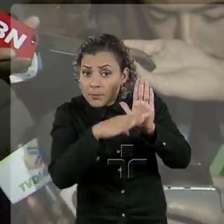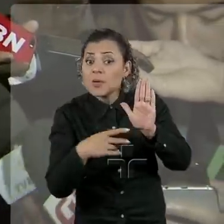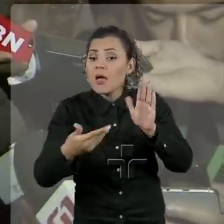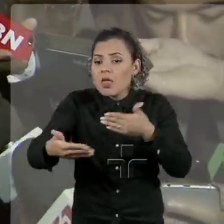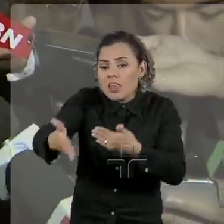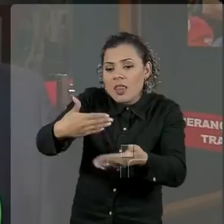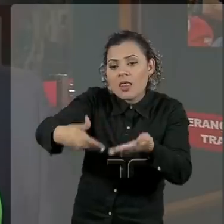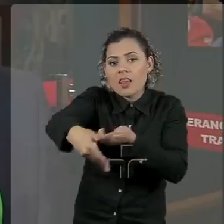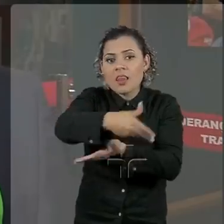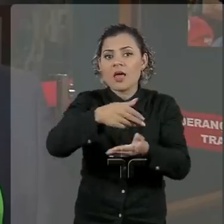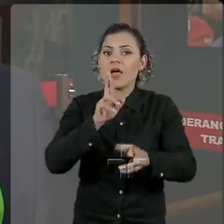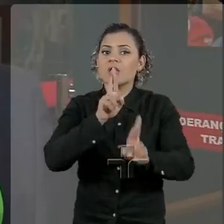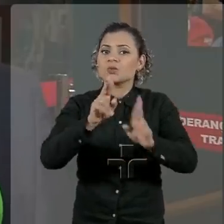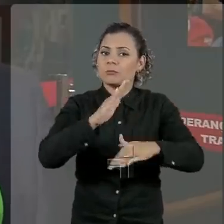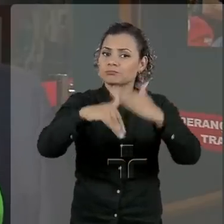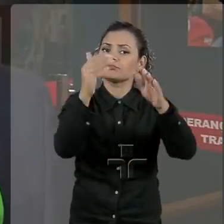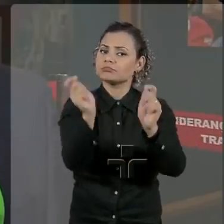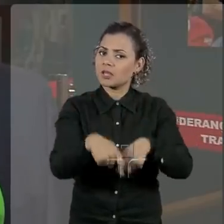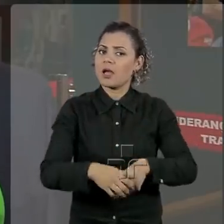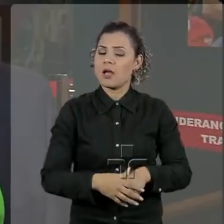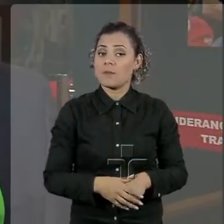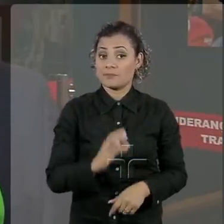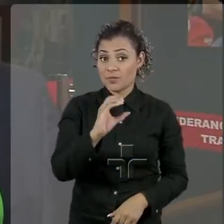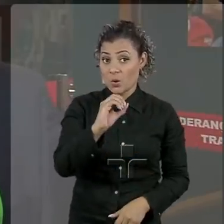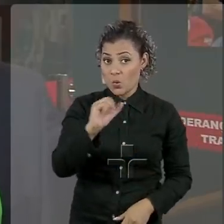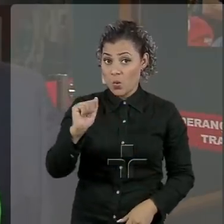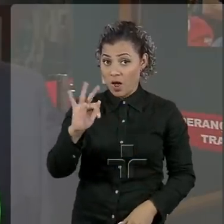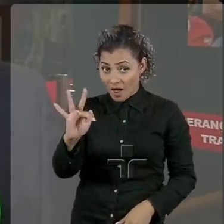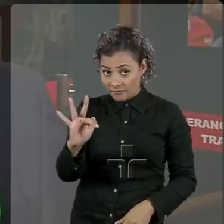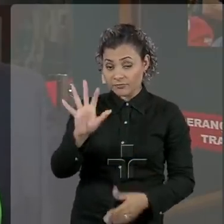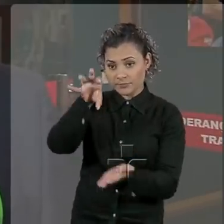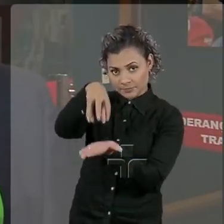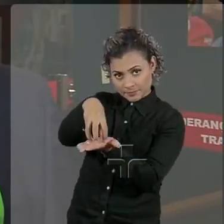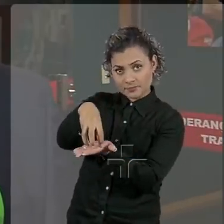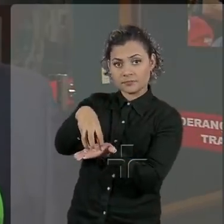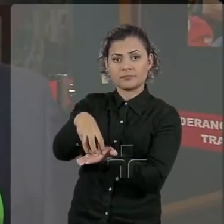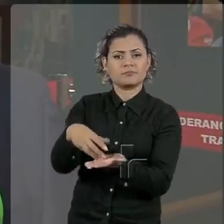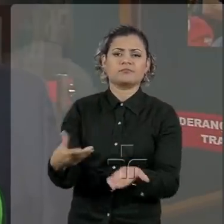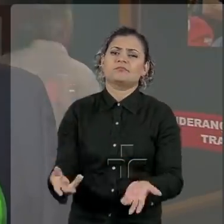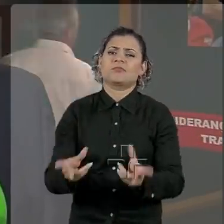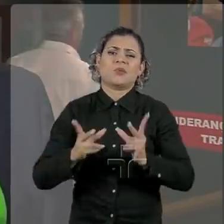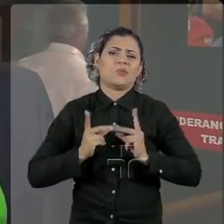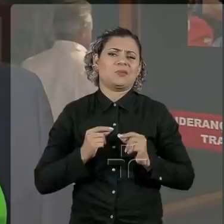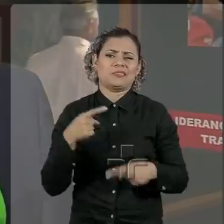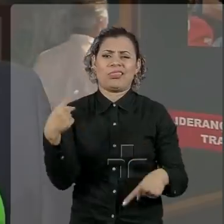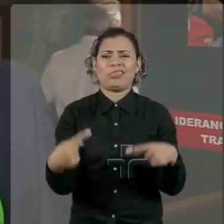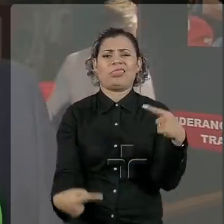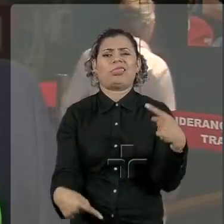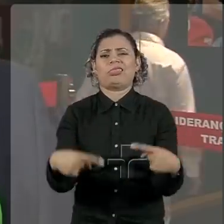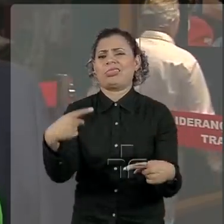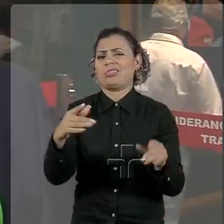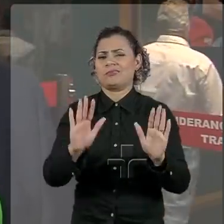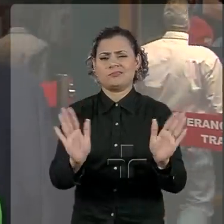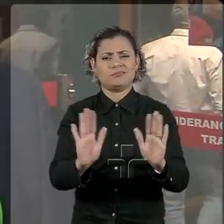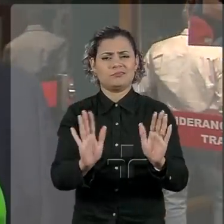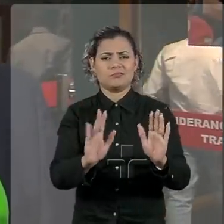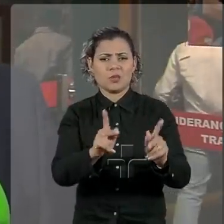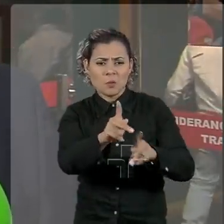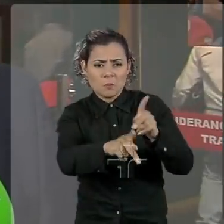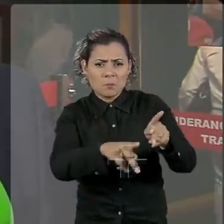gerar resultados. Essa questão do COAF ela é absolutamente uma falsa polêmica. O que interessa para o